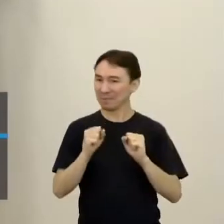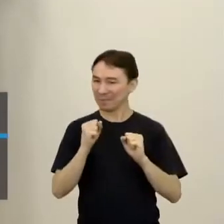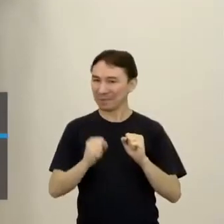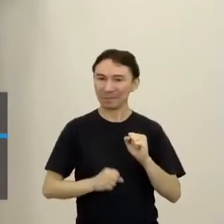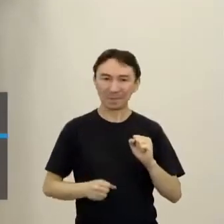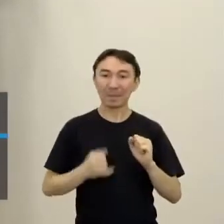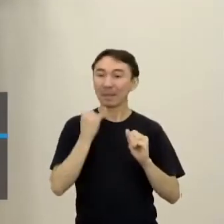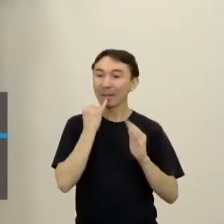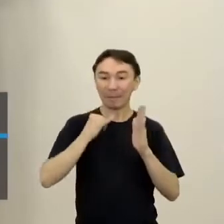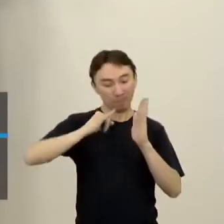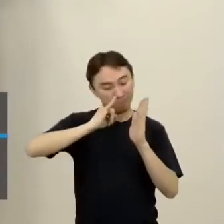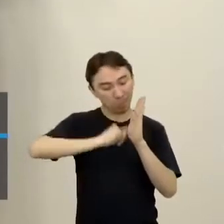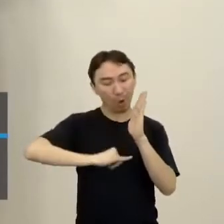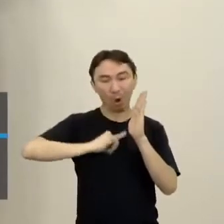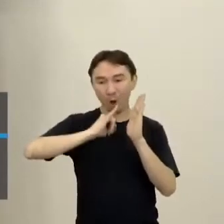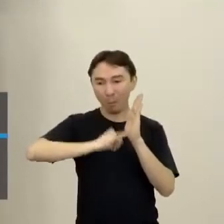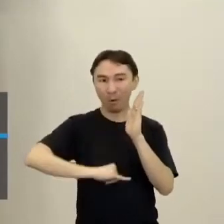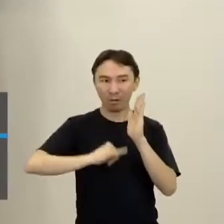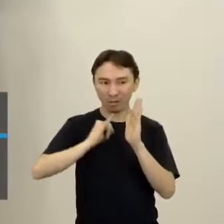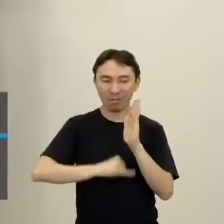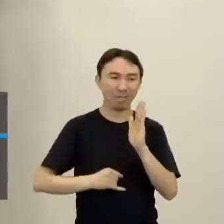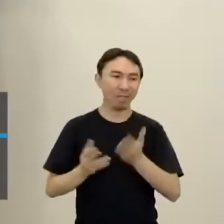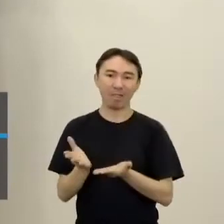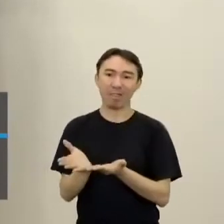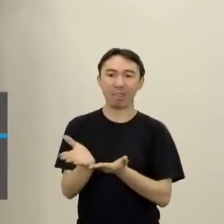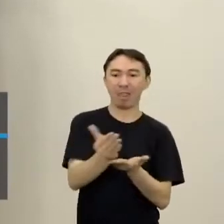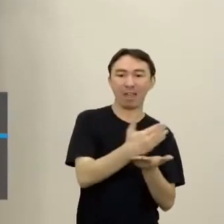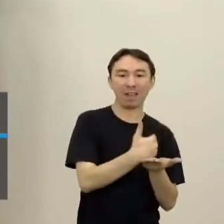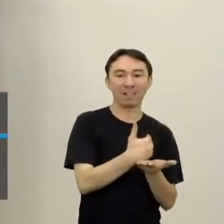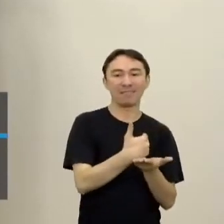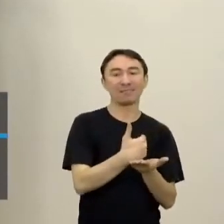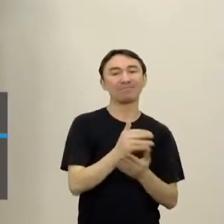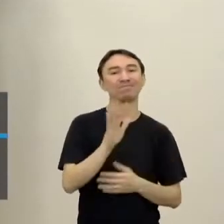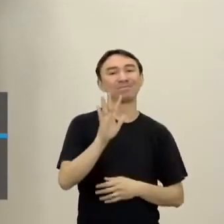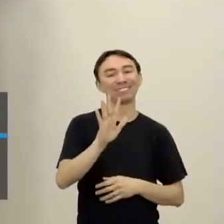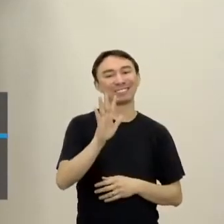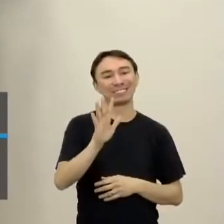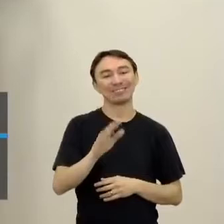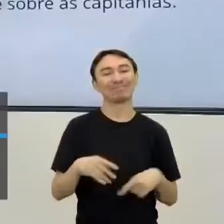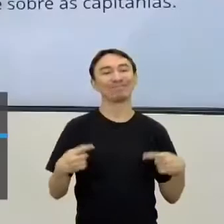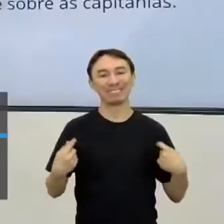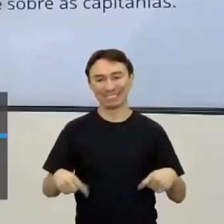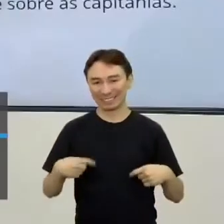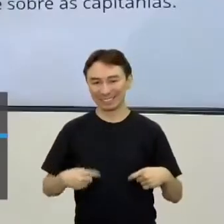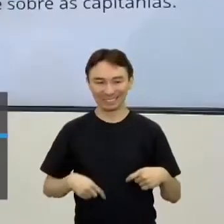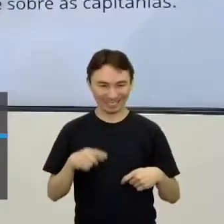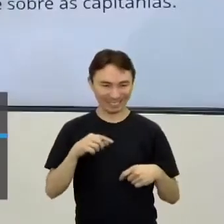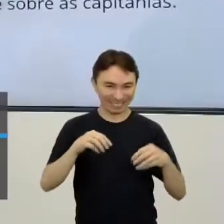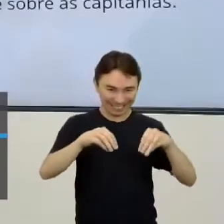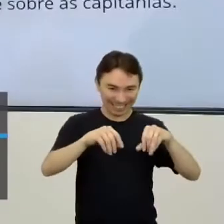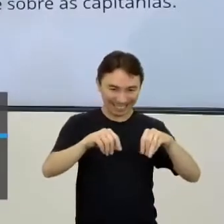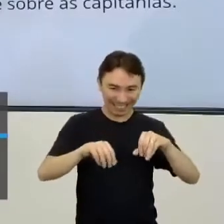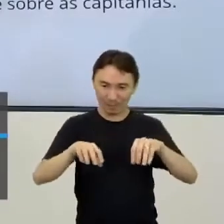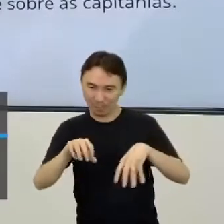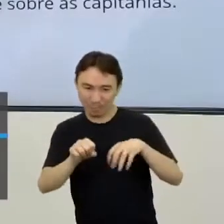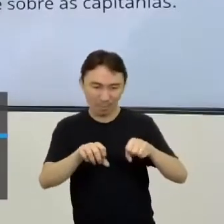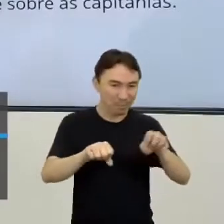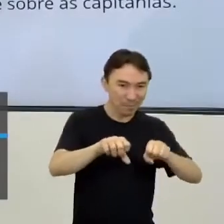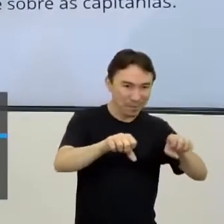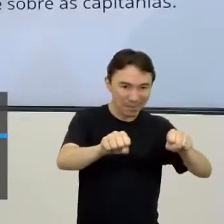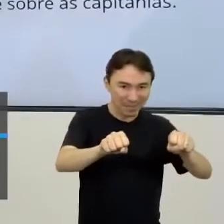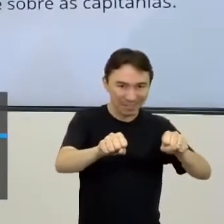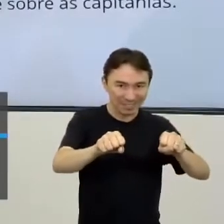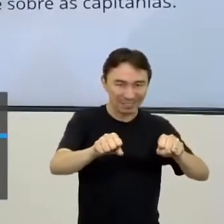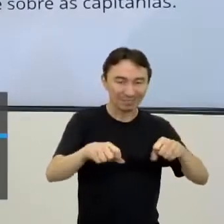terras, só que eles tinham que financiar a ocupação dessas terras. E vocês se lembram que já existiam